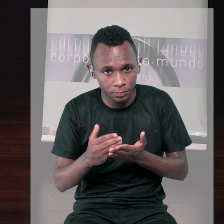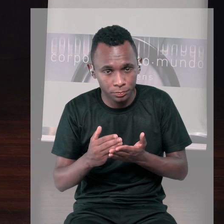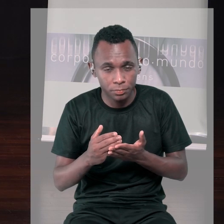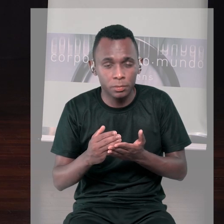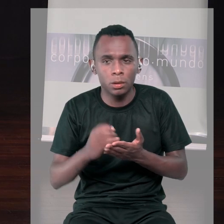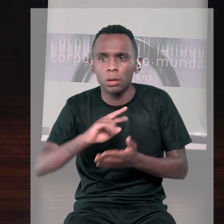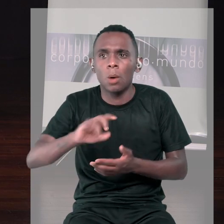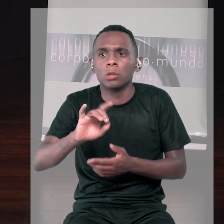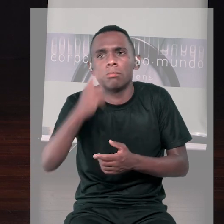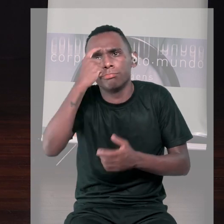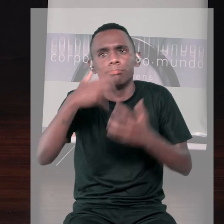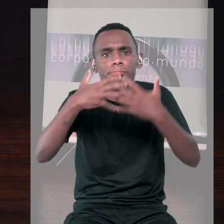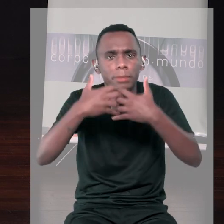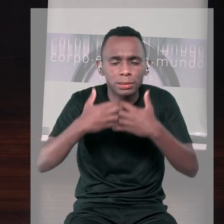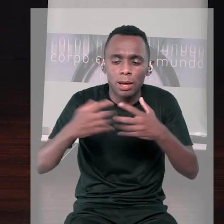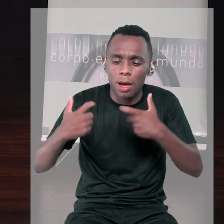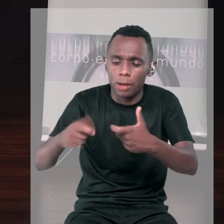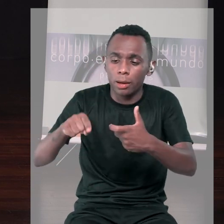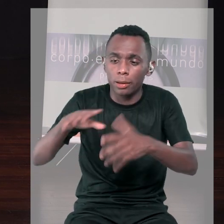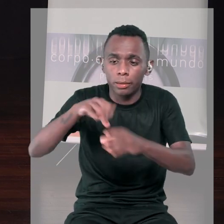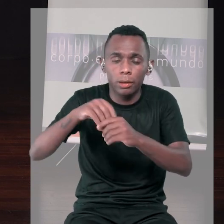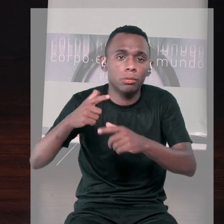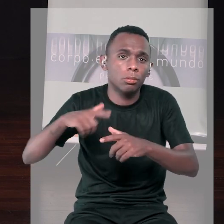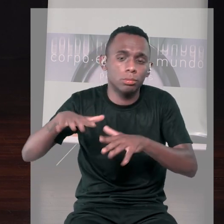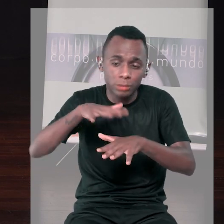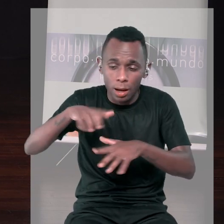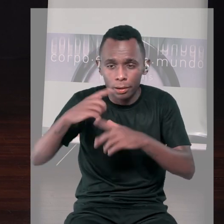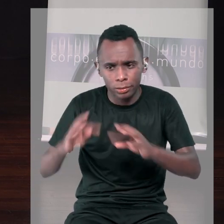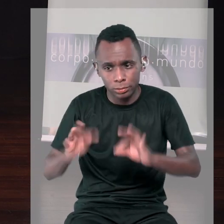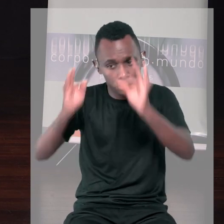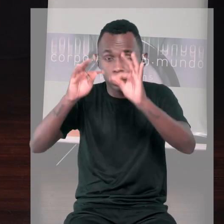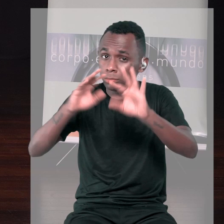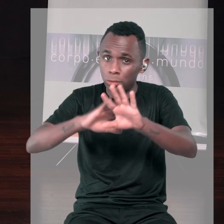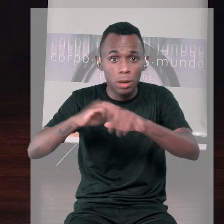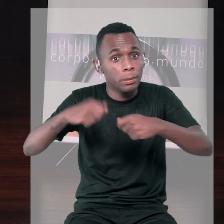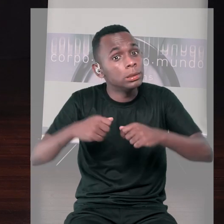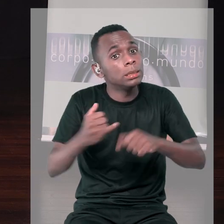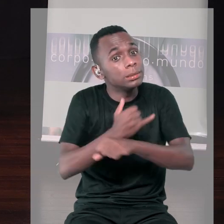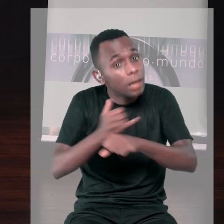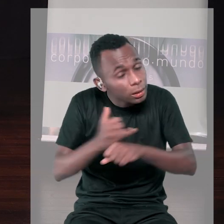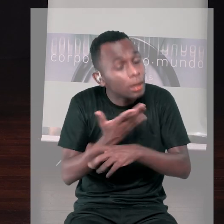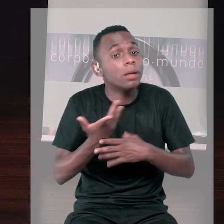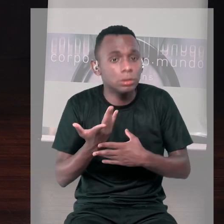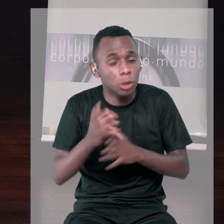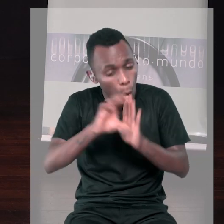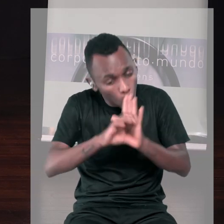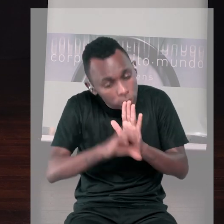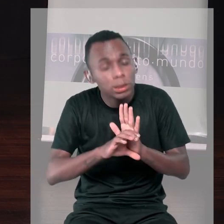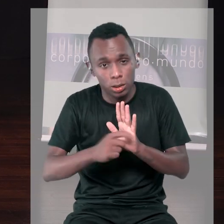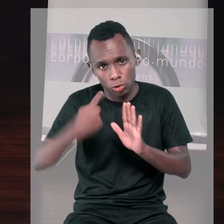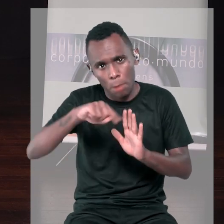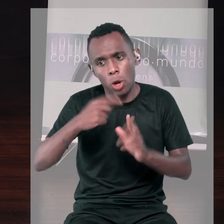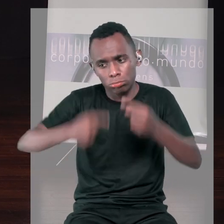pensar a guerra só do ponto de vista das tecnologias, mas é preciso ferramentas para a gente pensar, preciso ferramentas conceituais. Né? Eu